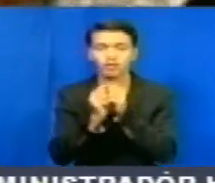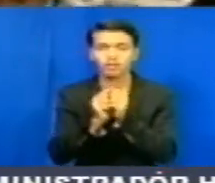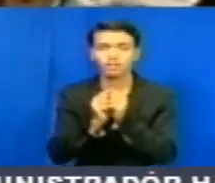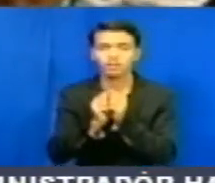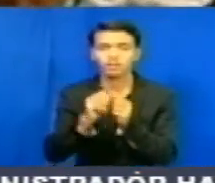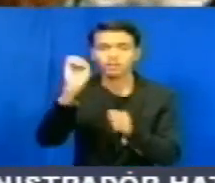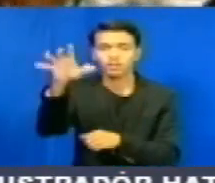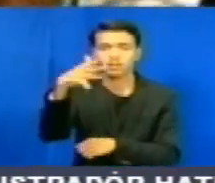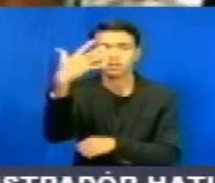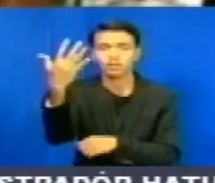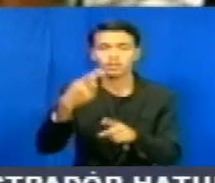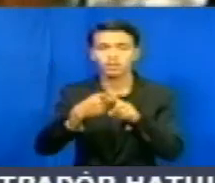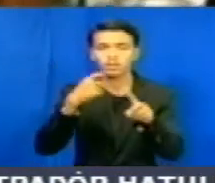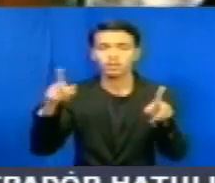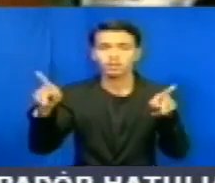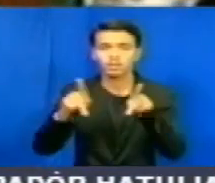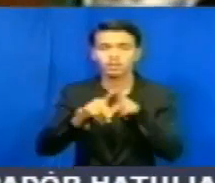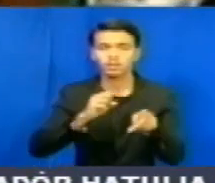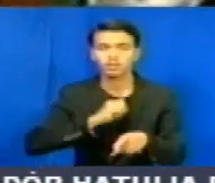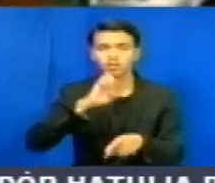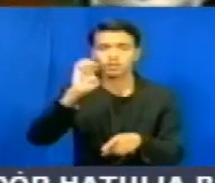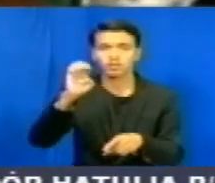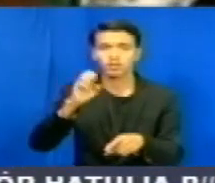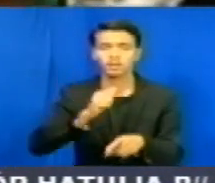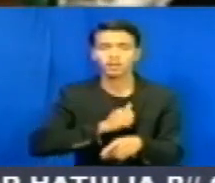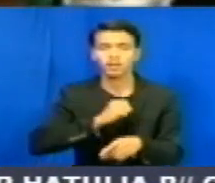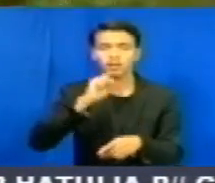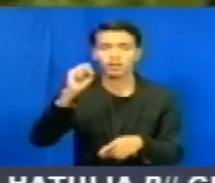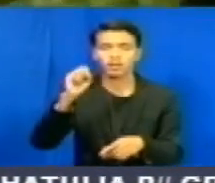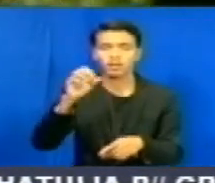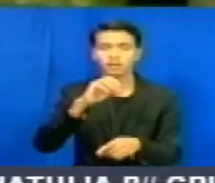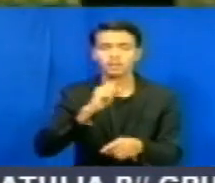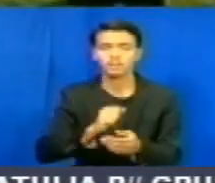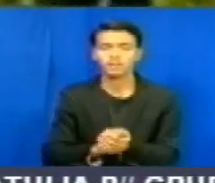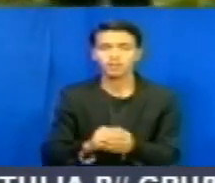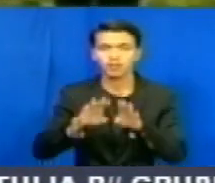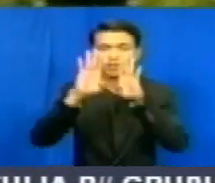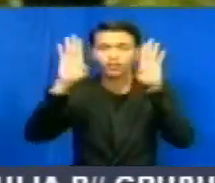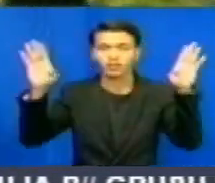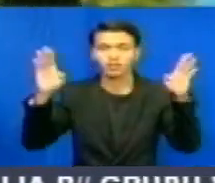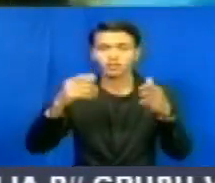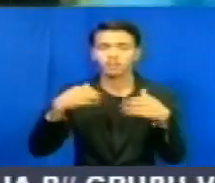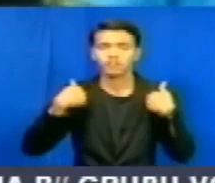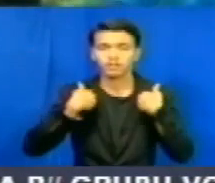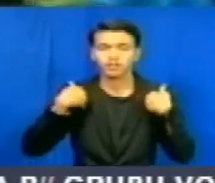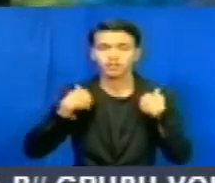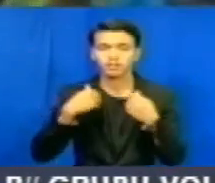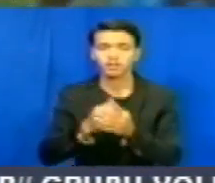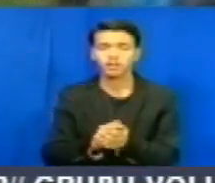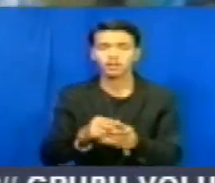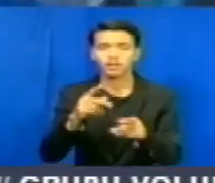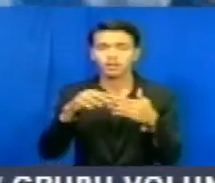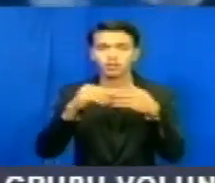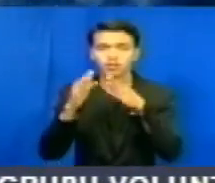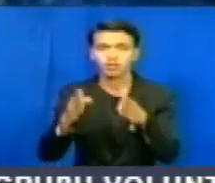Sanulo Rasendima usi posto administrativo Sami Alas no Turskai. Depois lança distribuição finine, autoridade